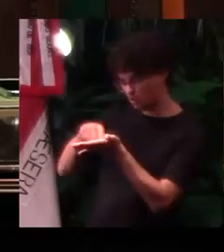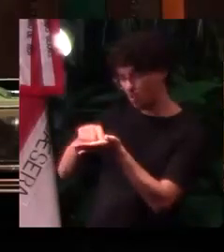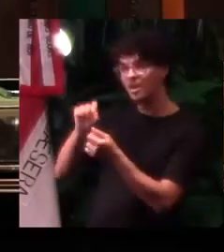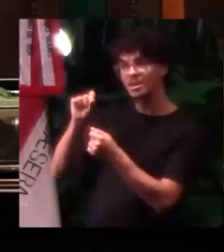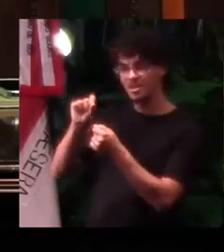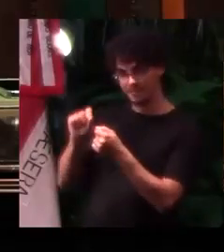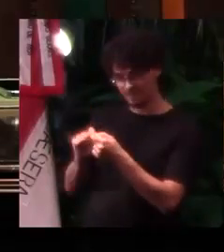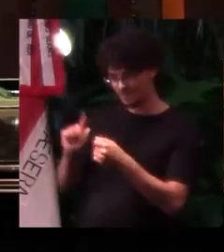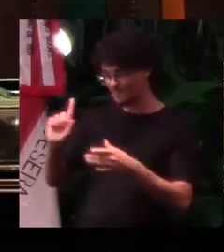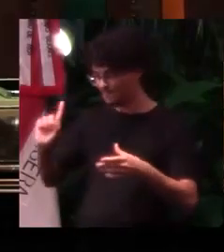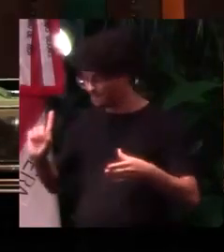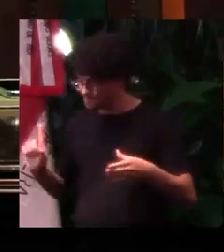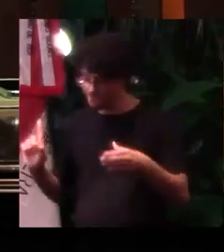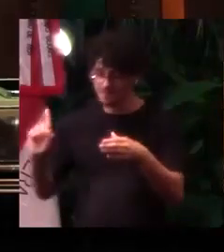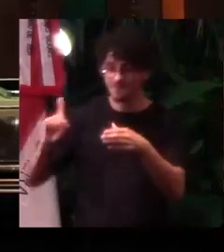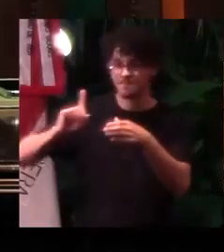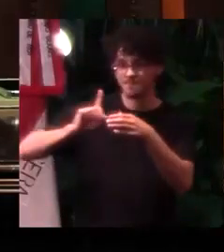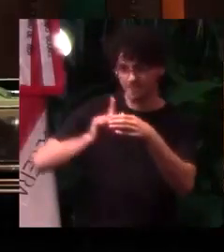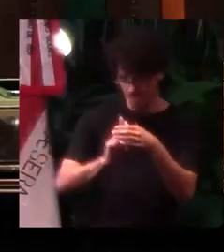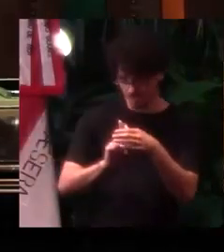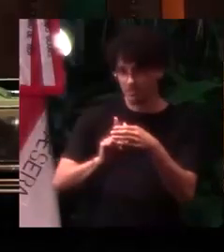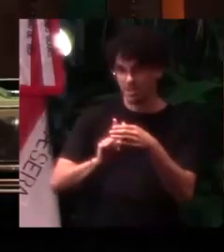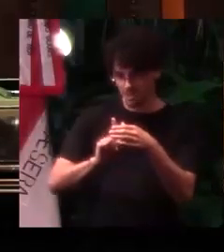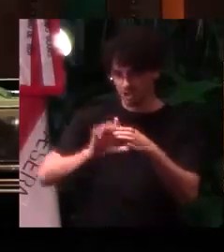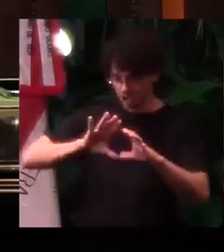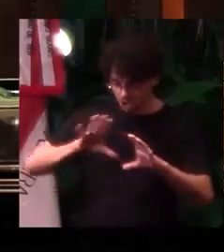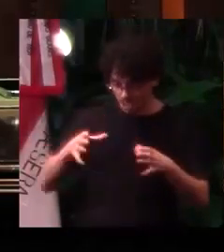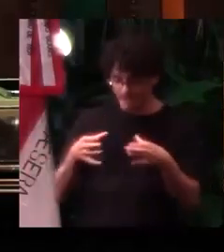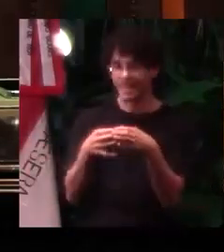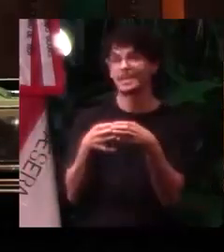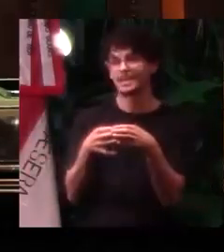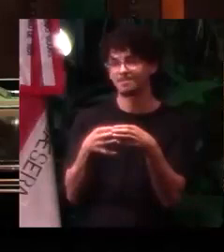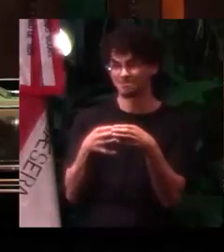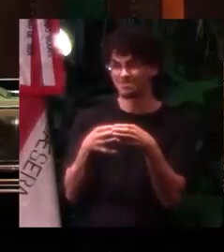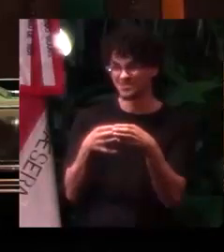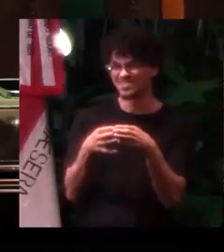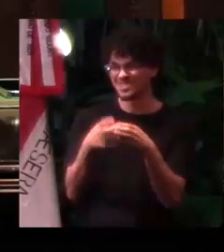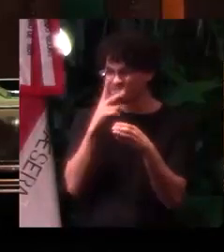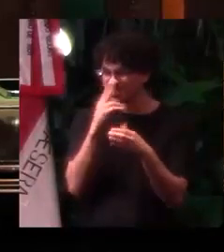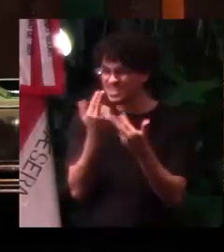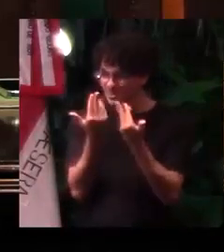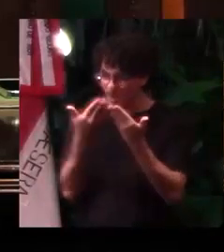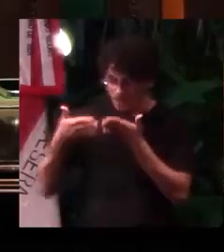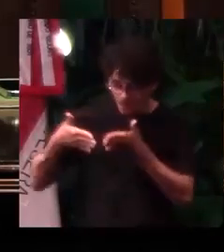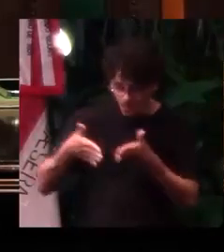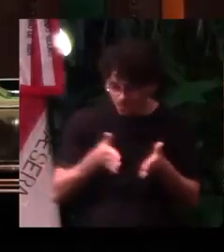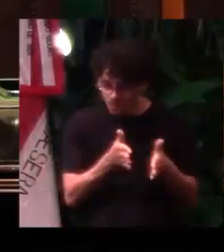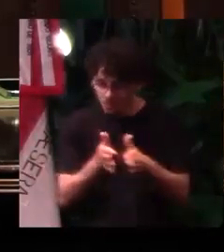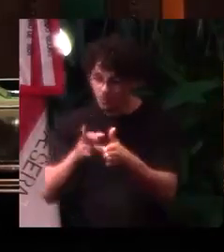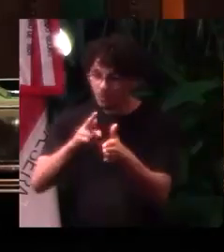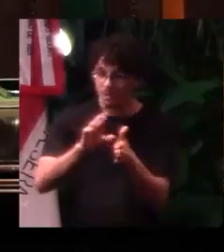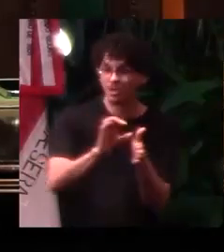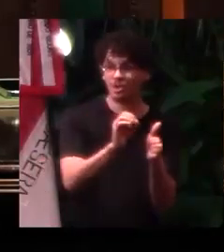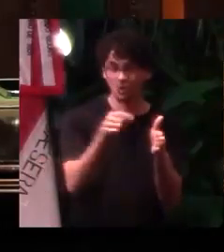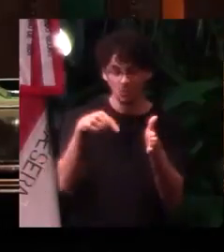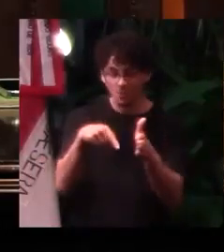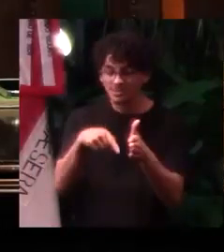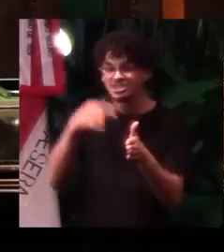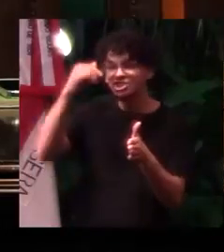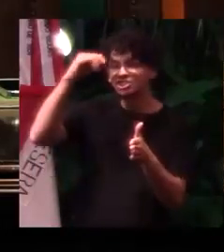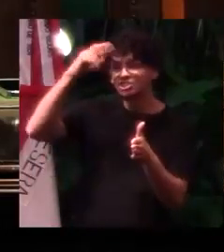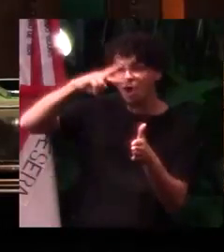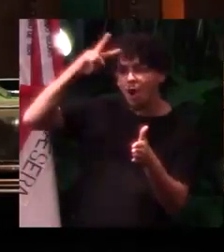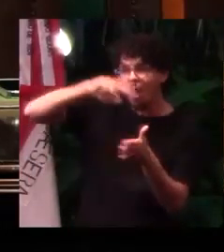sim, né? Claro, de um rio, de um manancial, não é? De histórias, de